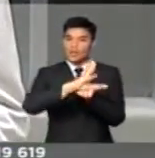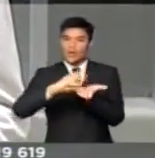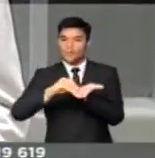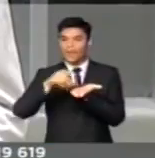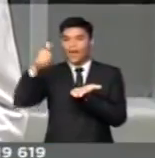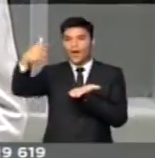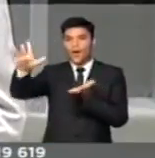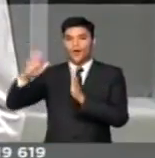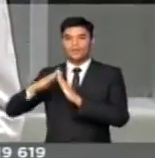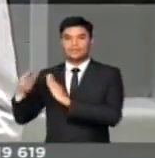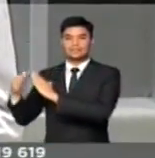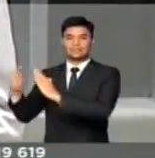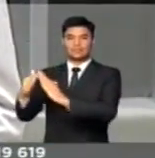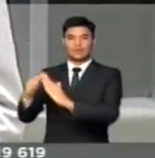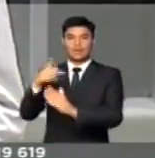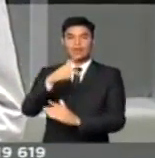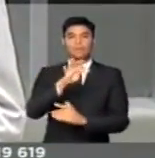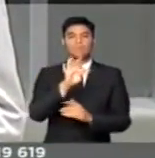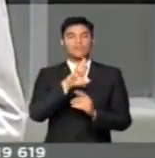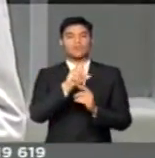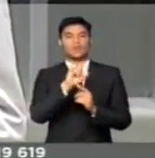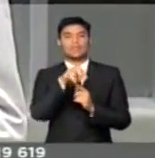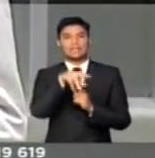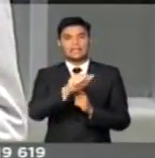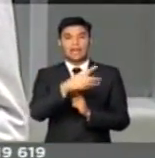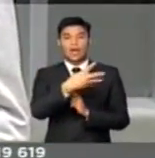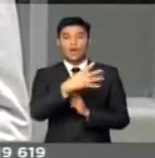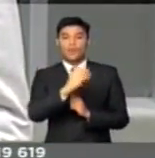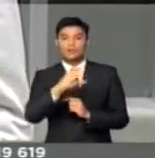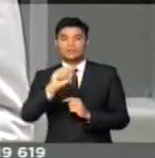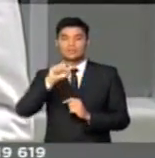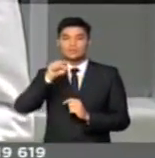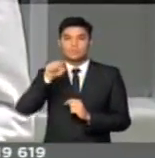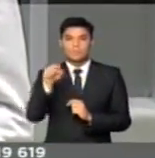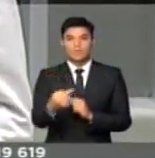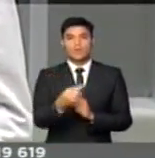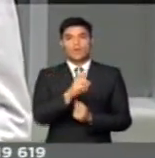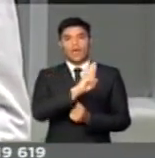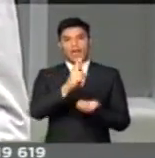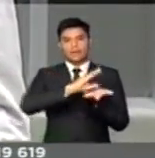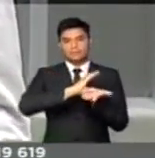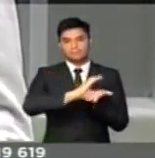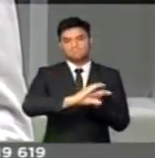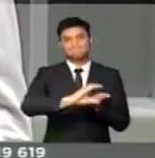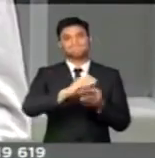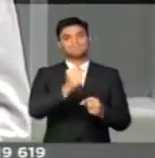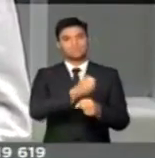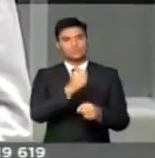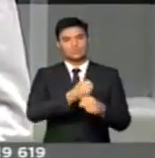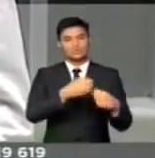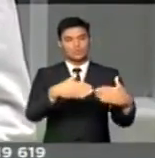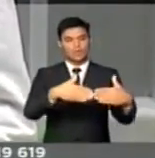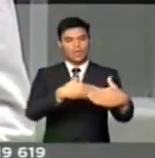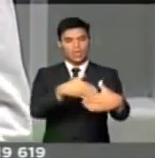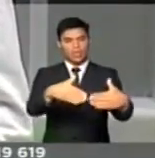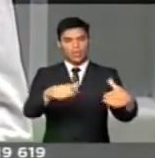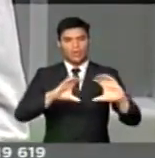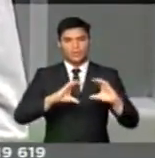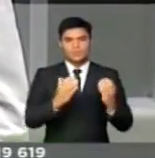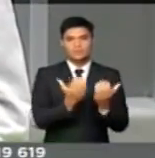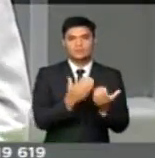Petrolina, estou colocando uma emenda de R$400 mil para fazer lá uma quadra coberta e, se